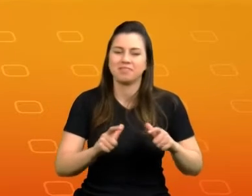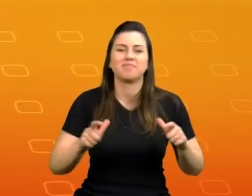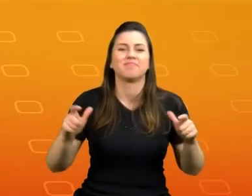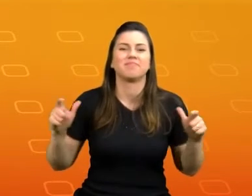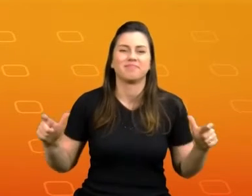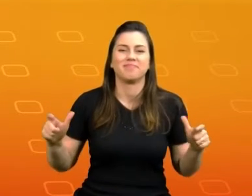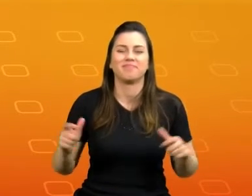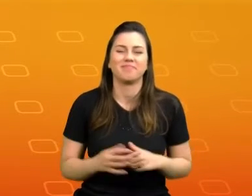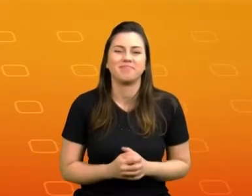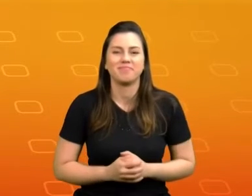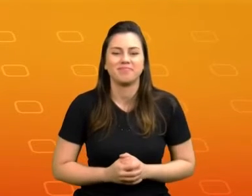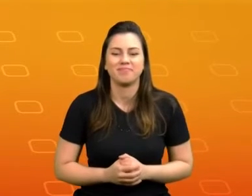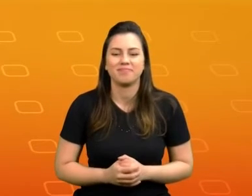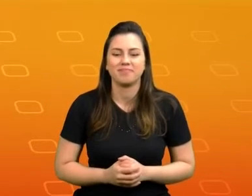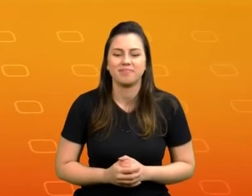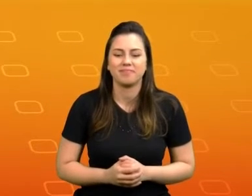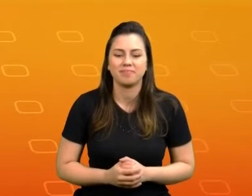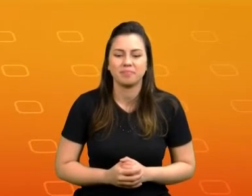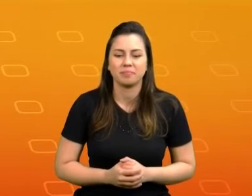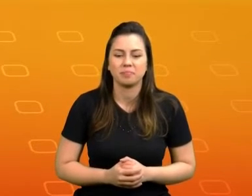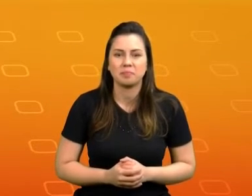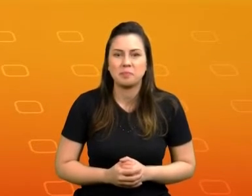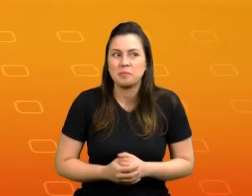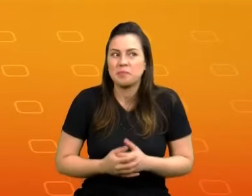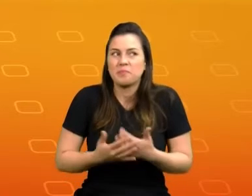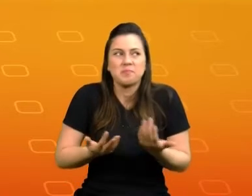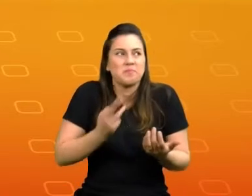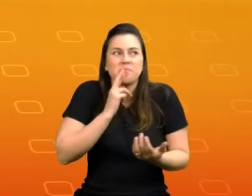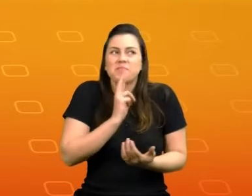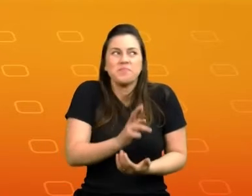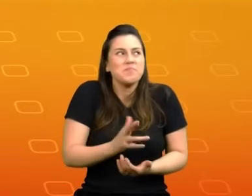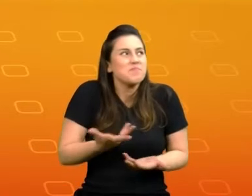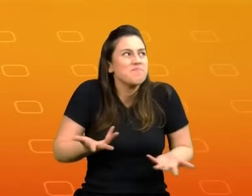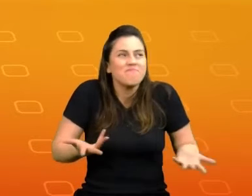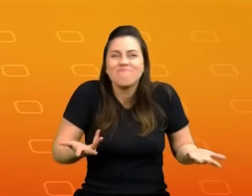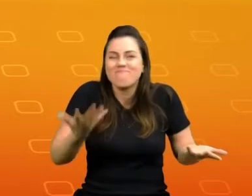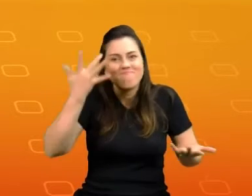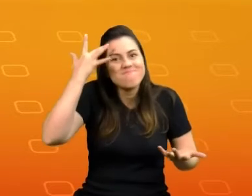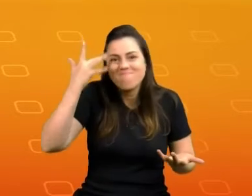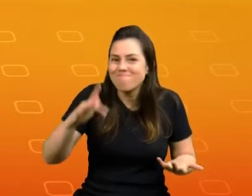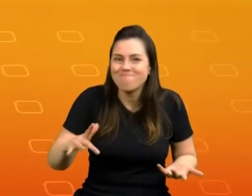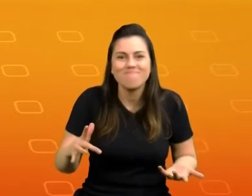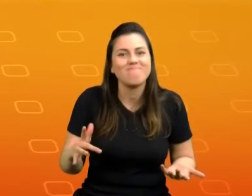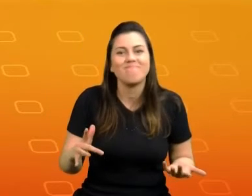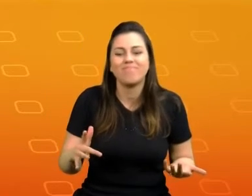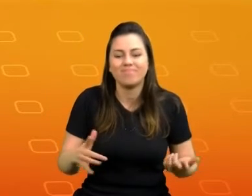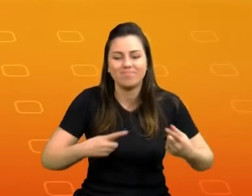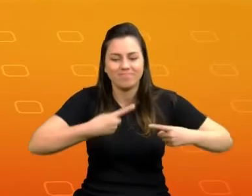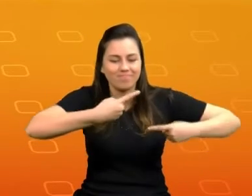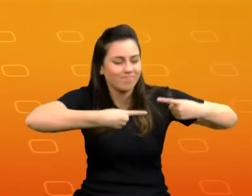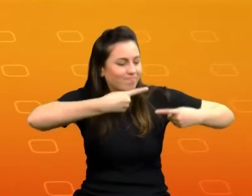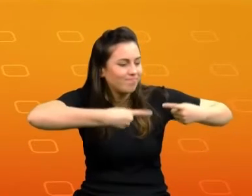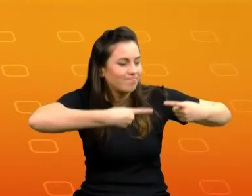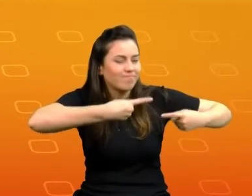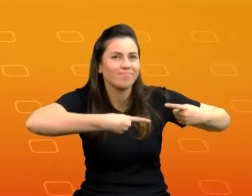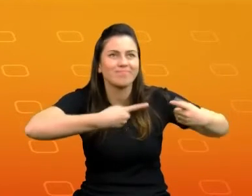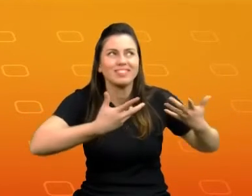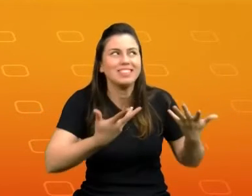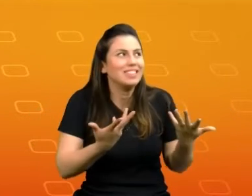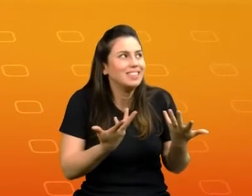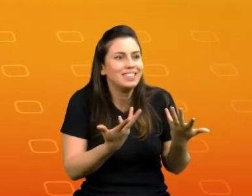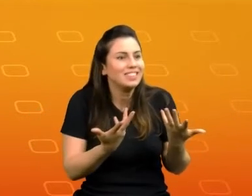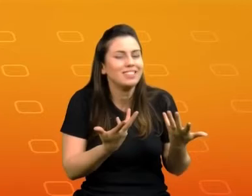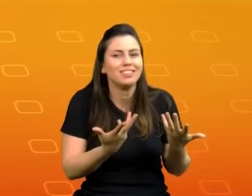boa né se eu não sei lá eu tenho eu tenho assim a gente vive discutindo aqui é uma questão